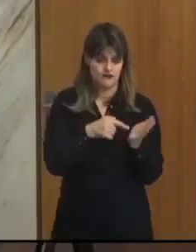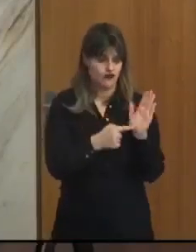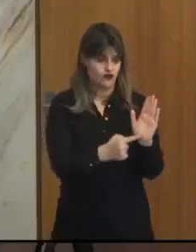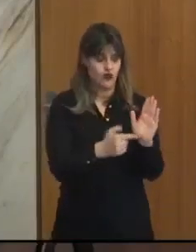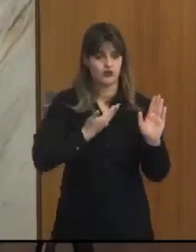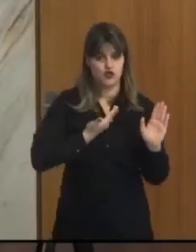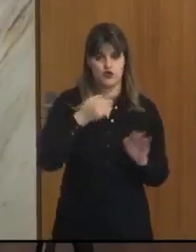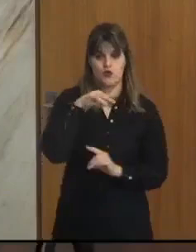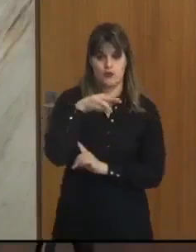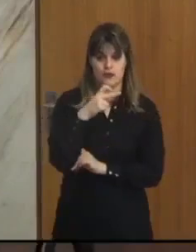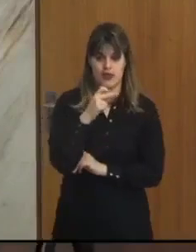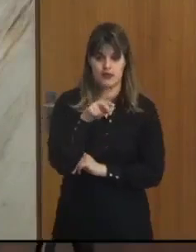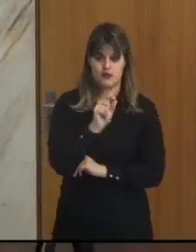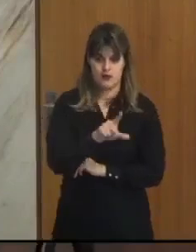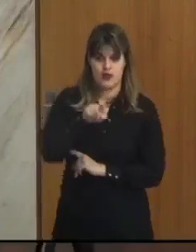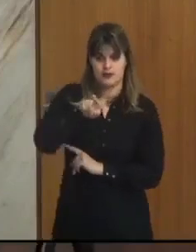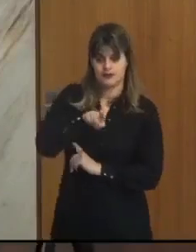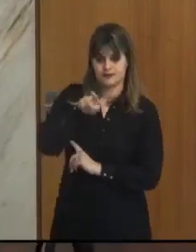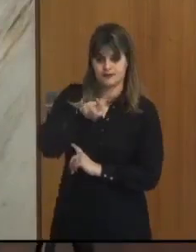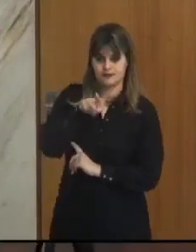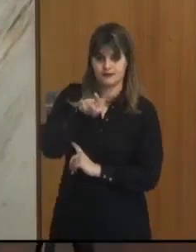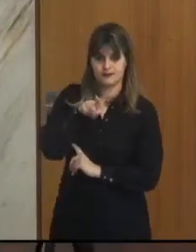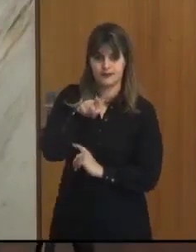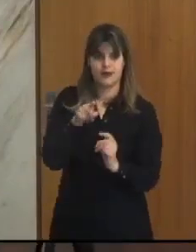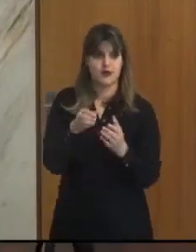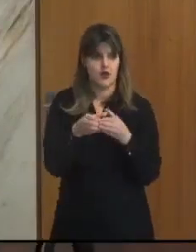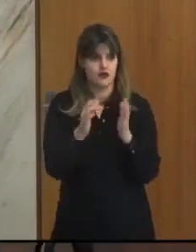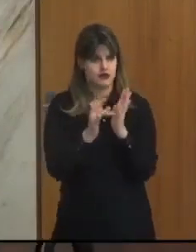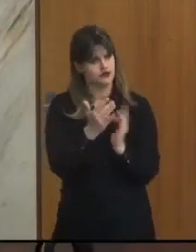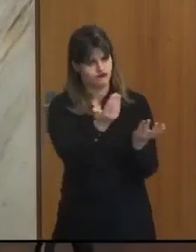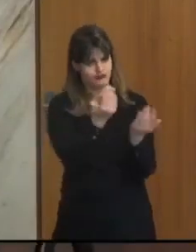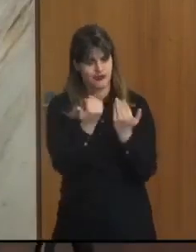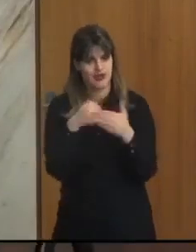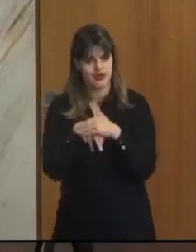de Cristo e a Comenda de Soura. Faça um favor de entrar, por favor.